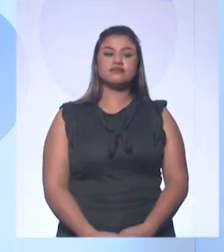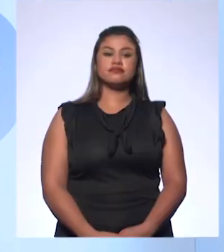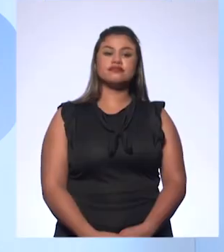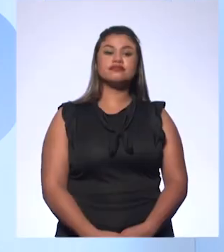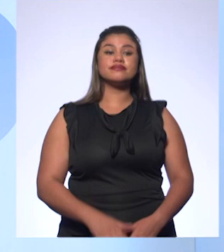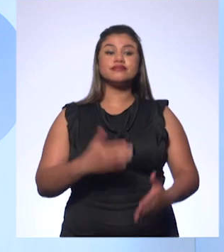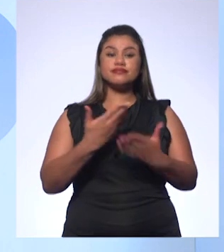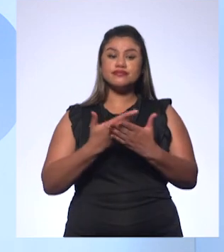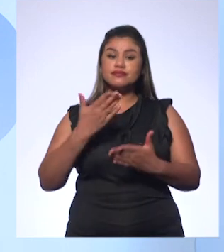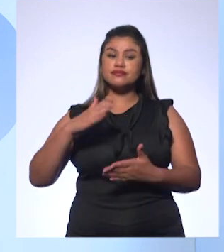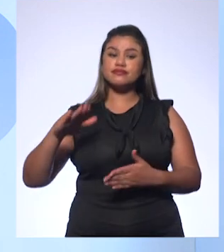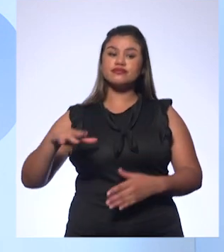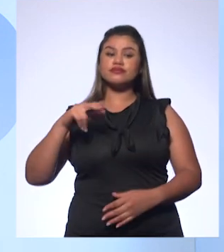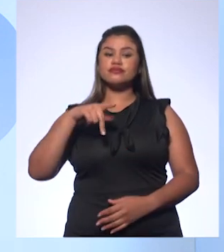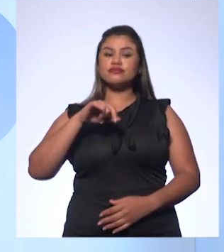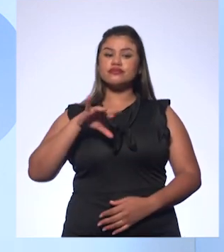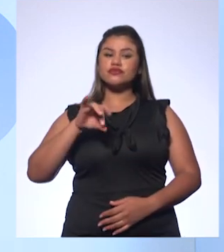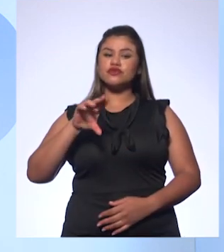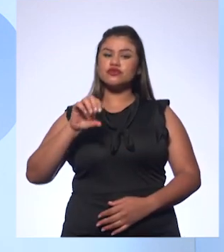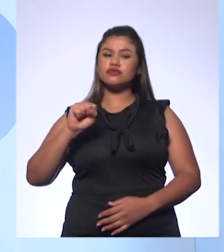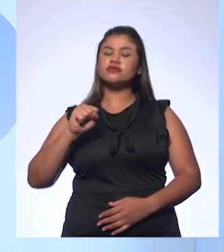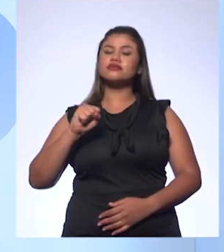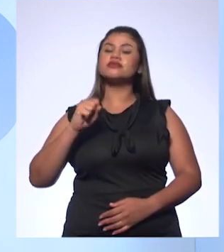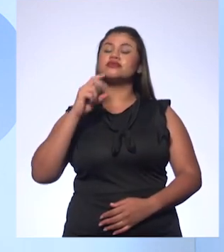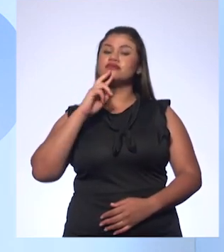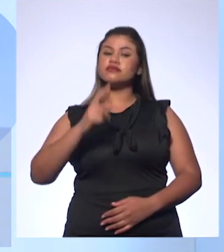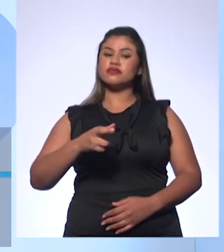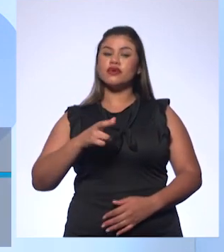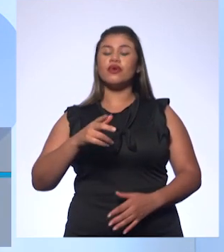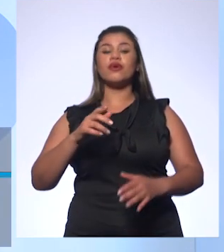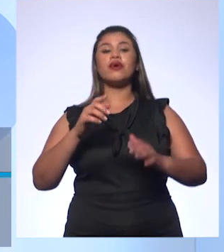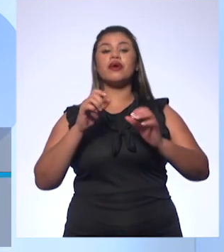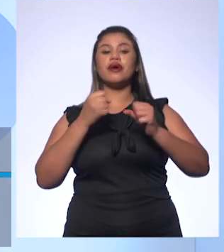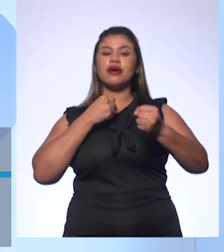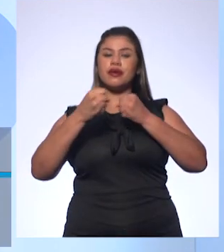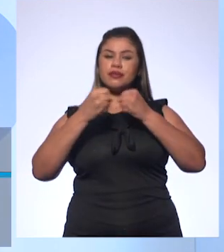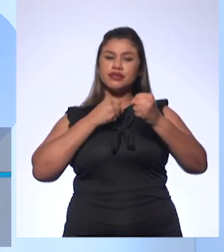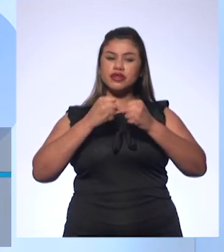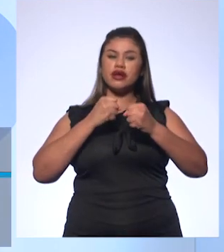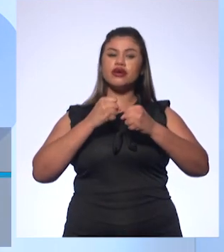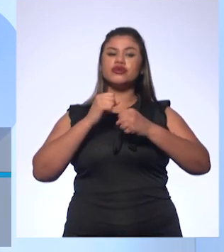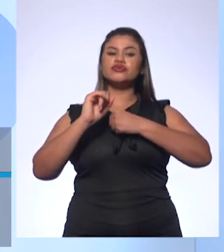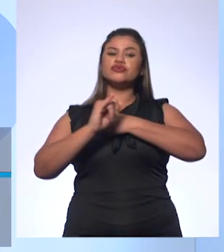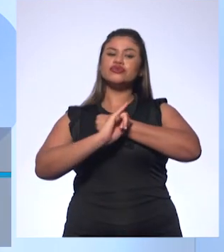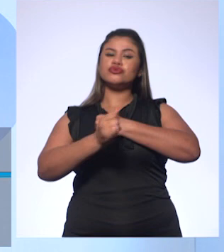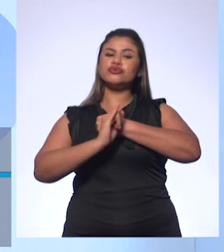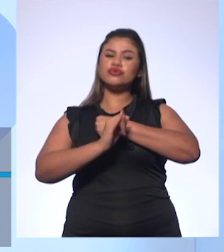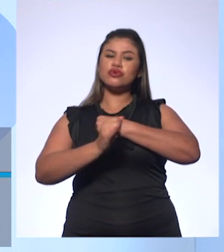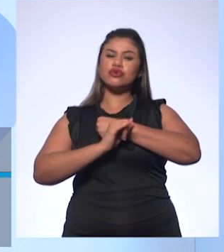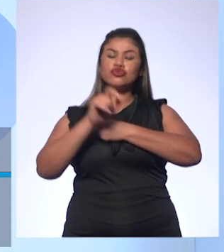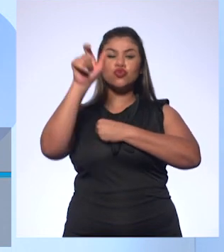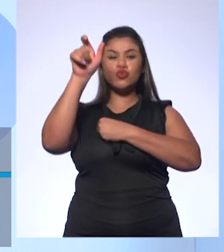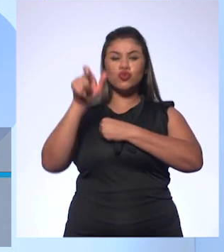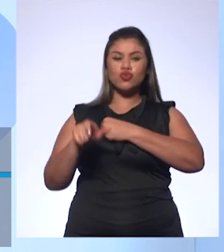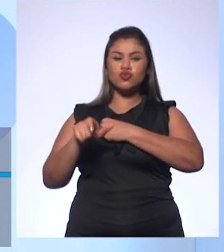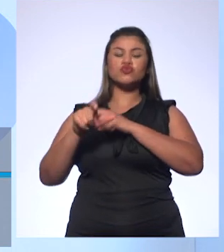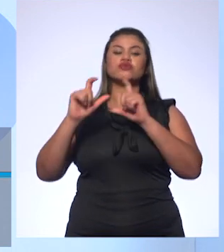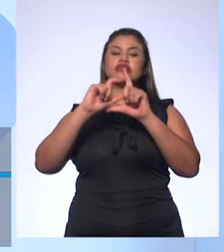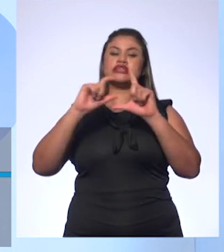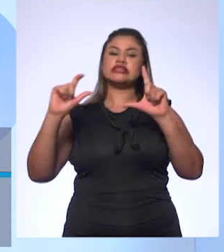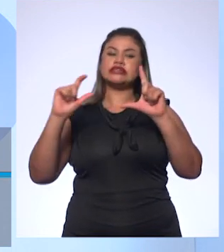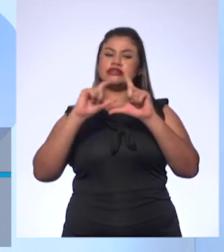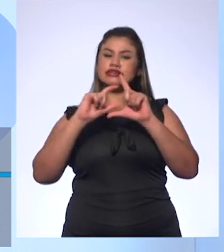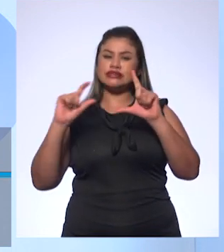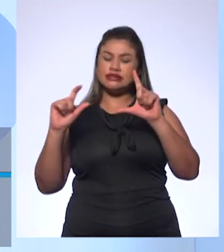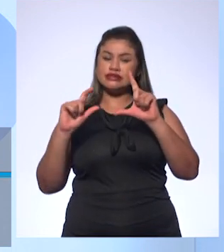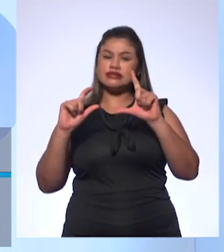O aluno Nicolas Chaves respondeu assim: reportagem, crônica, coluna e charge. Isso realmente são gêneros